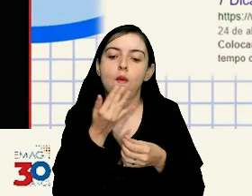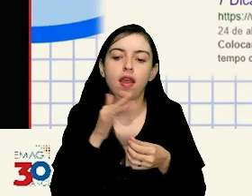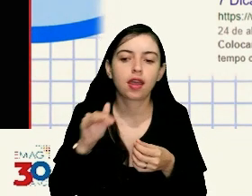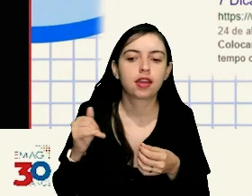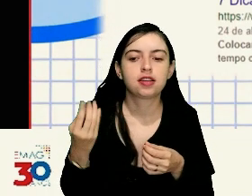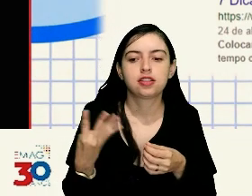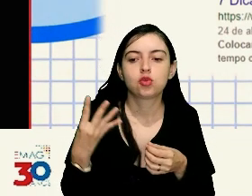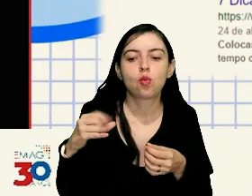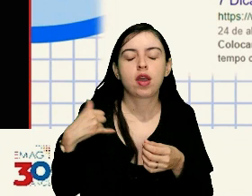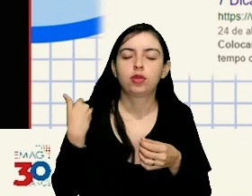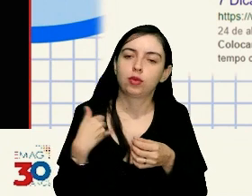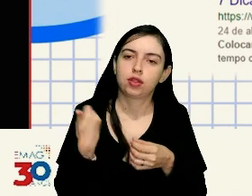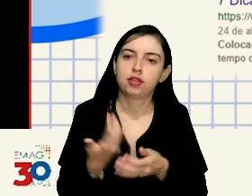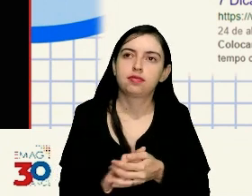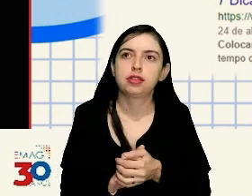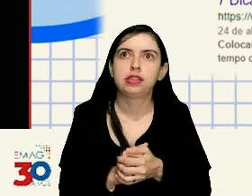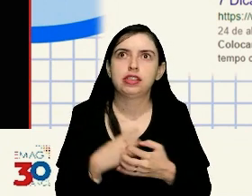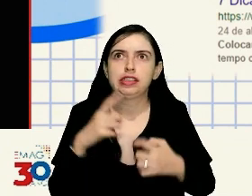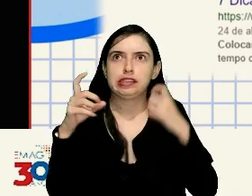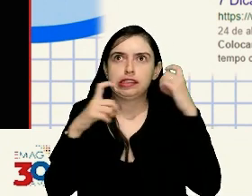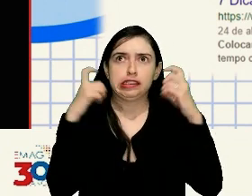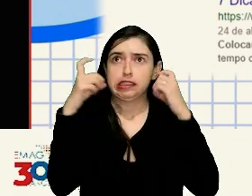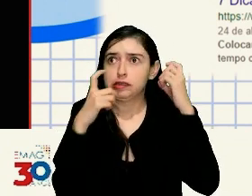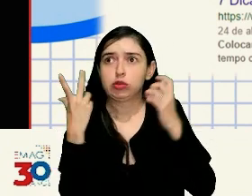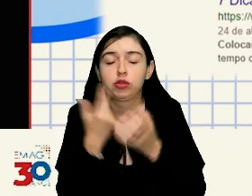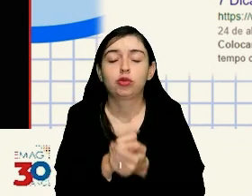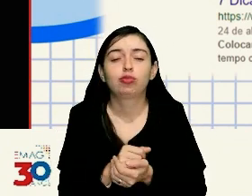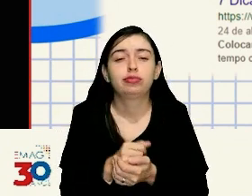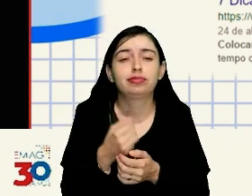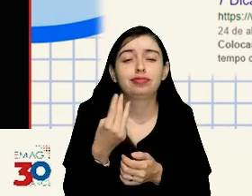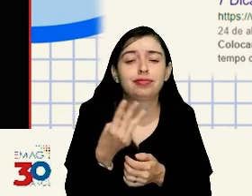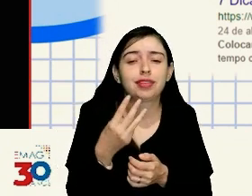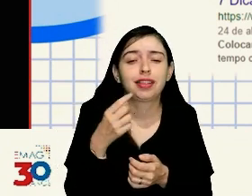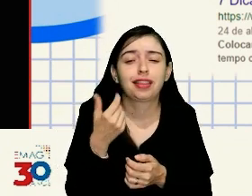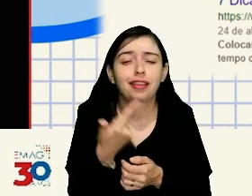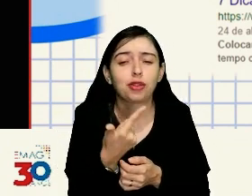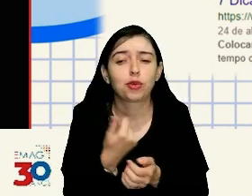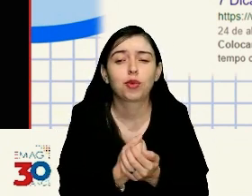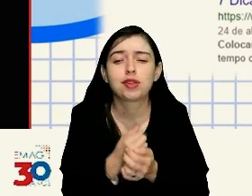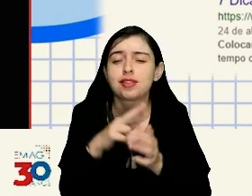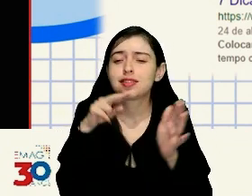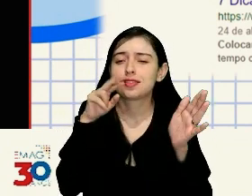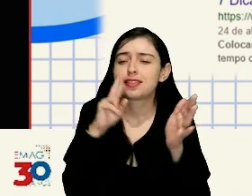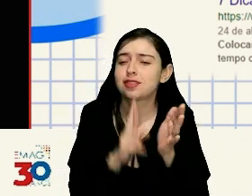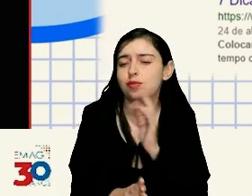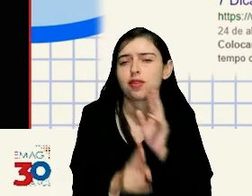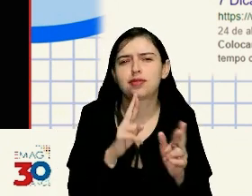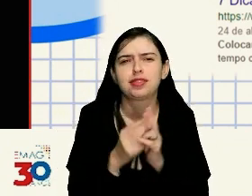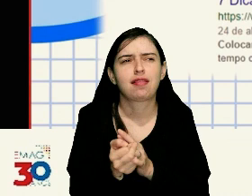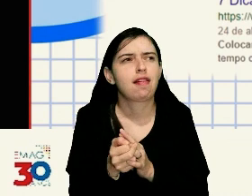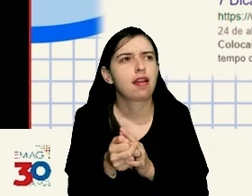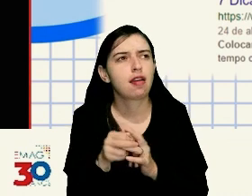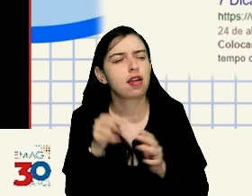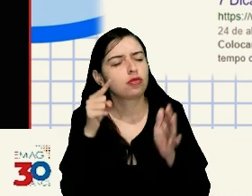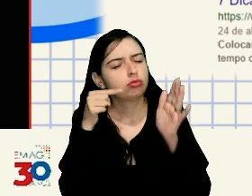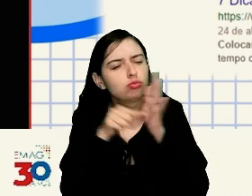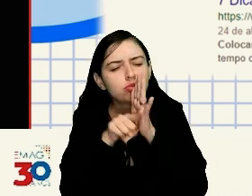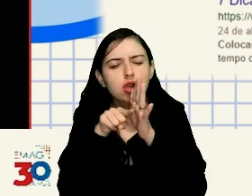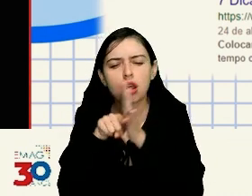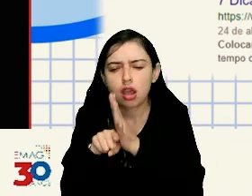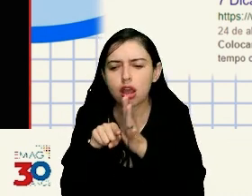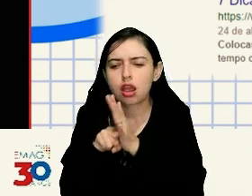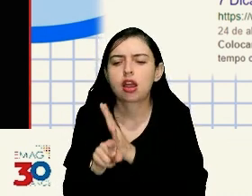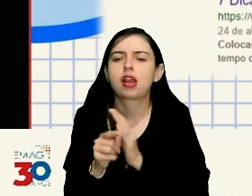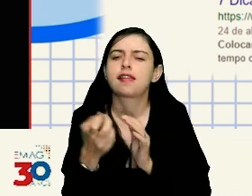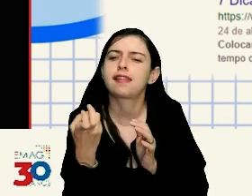lado da cama também. O Google me deu 32 milhões de respostas. Eu fui bravamente até a quinta página do Google e